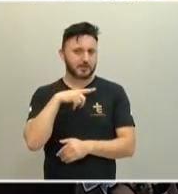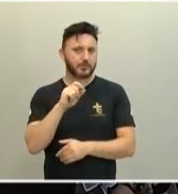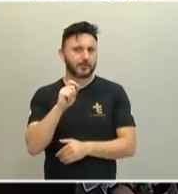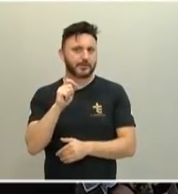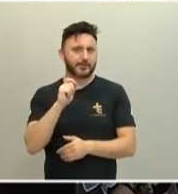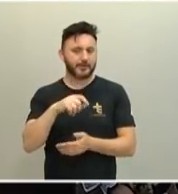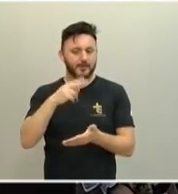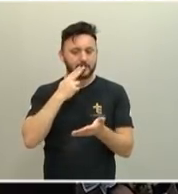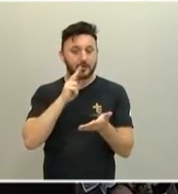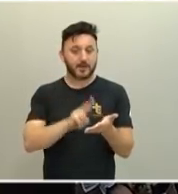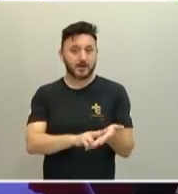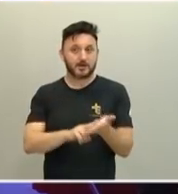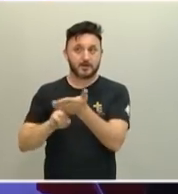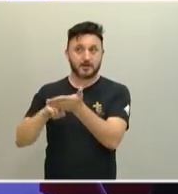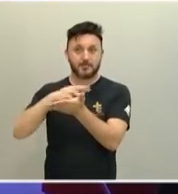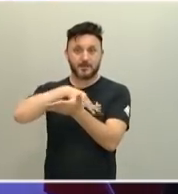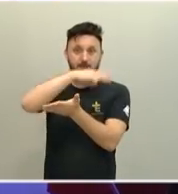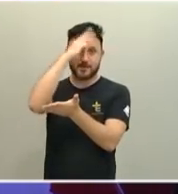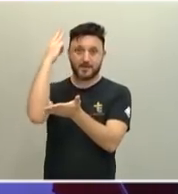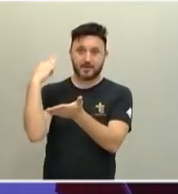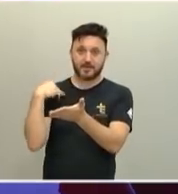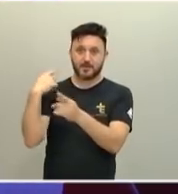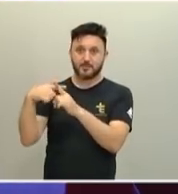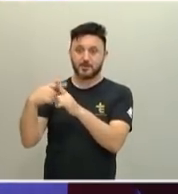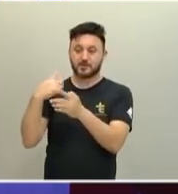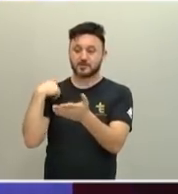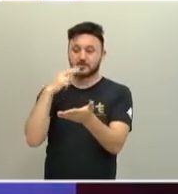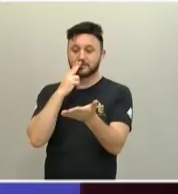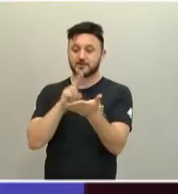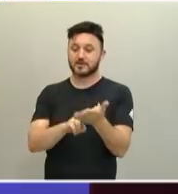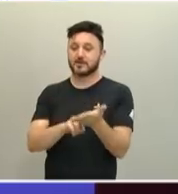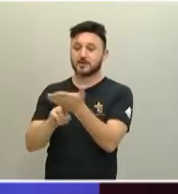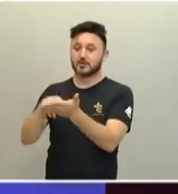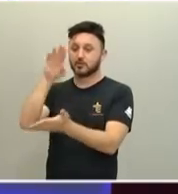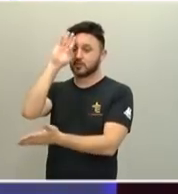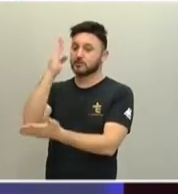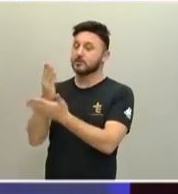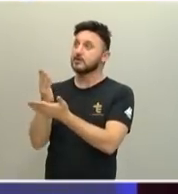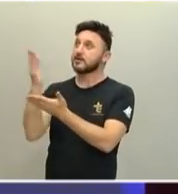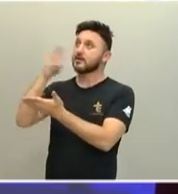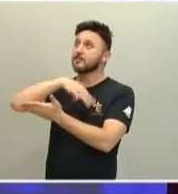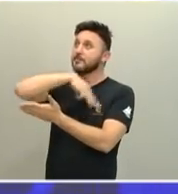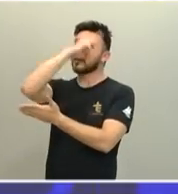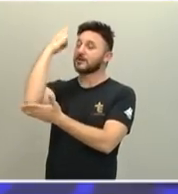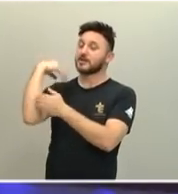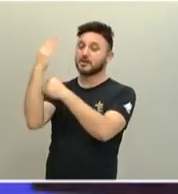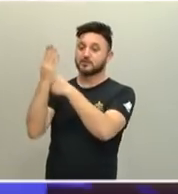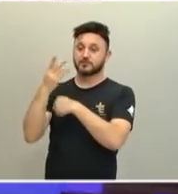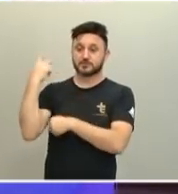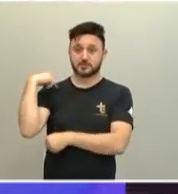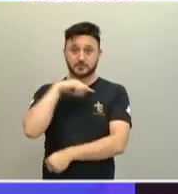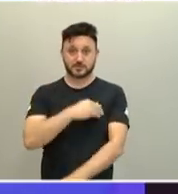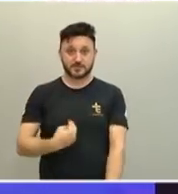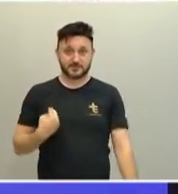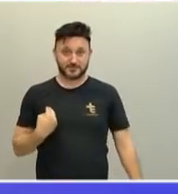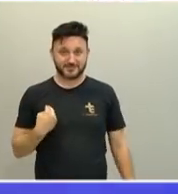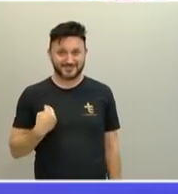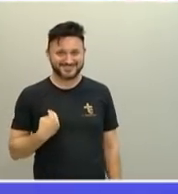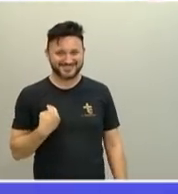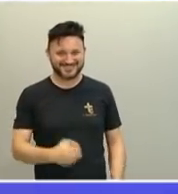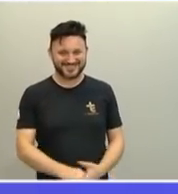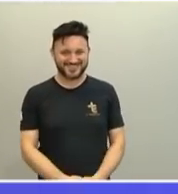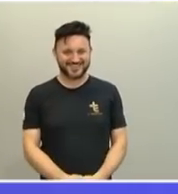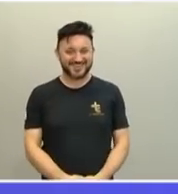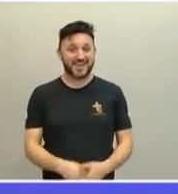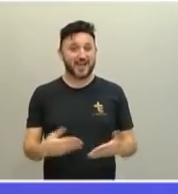É, quando, se não tem endereço, acabou, não acha mais. Agora, se tem endereço, vai chegar lá na sua casa, sim ou não? Sim. Então fala